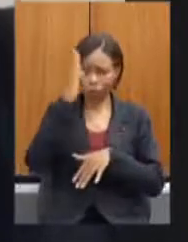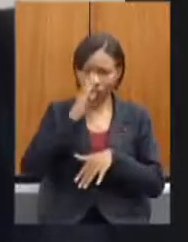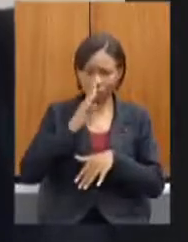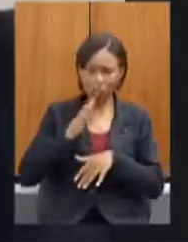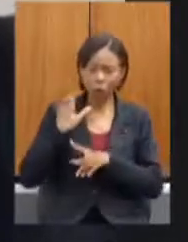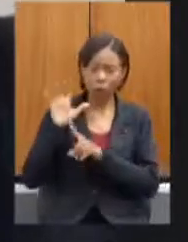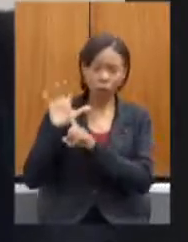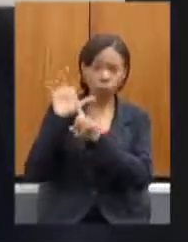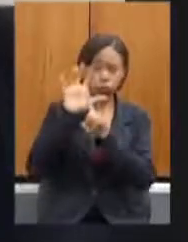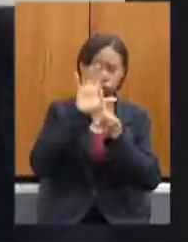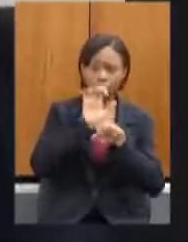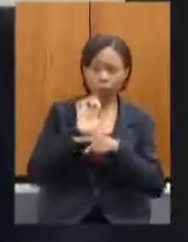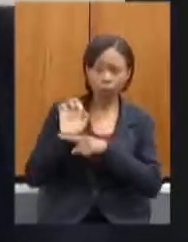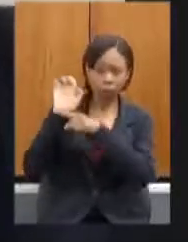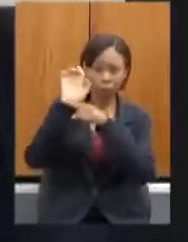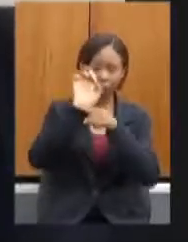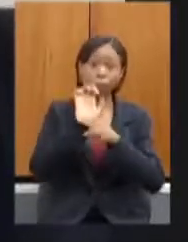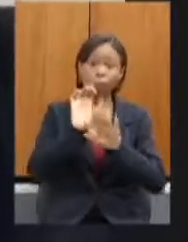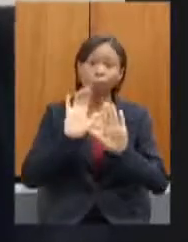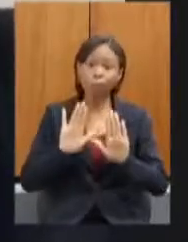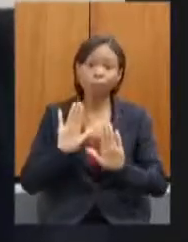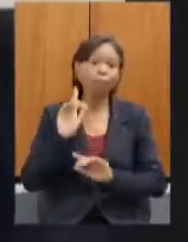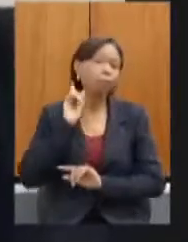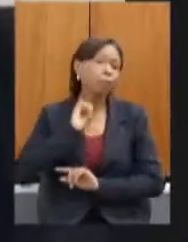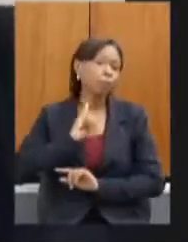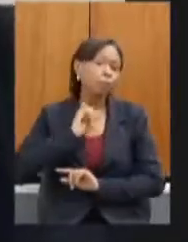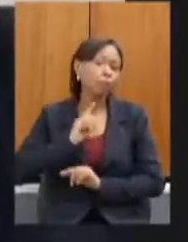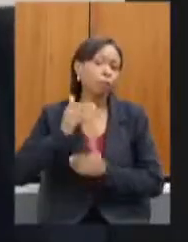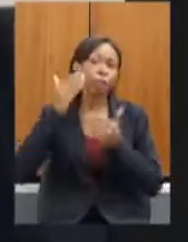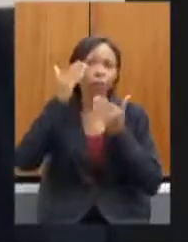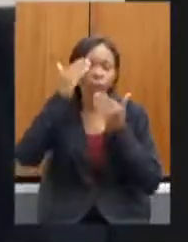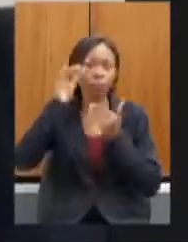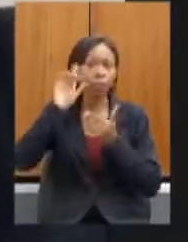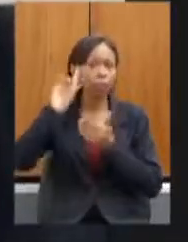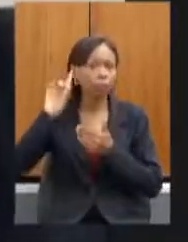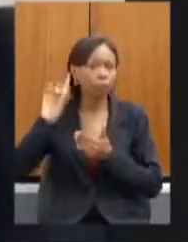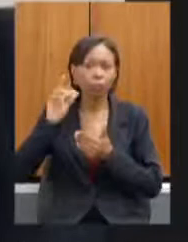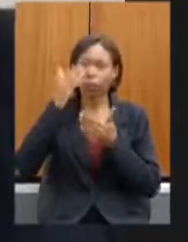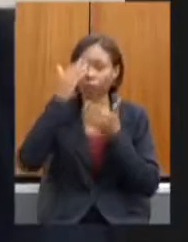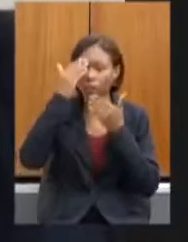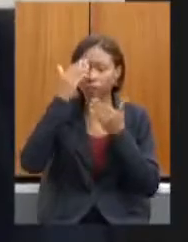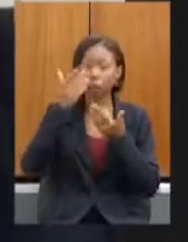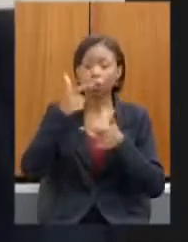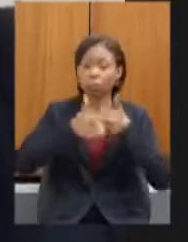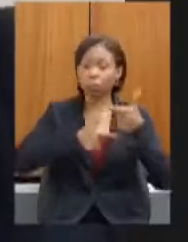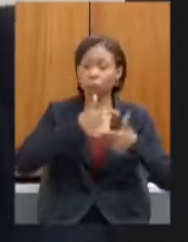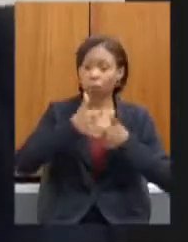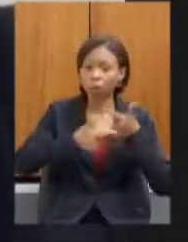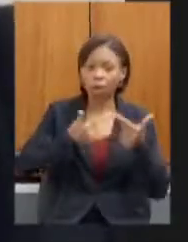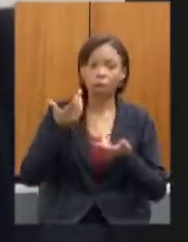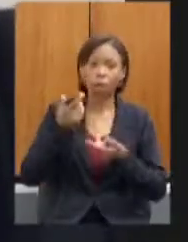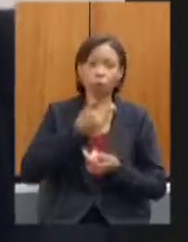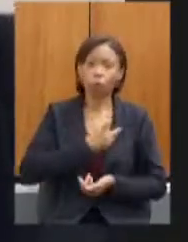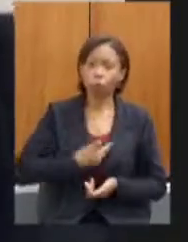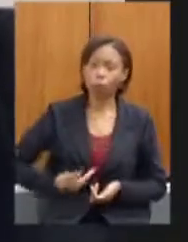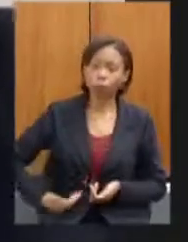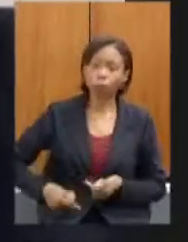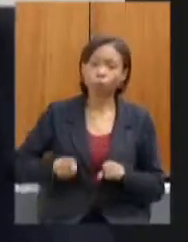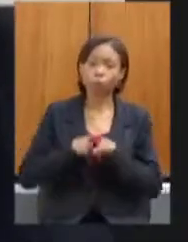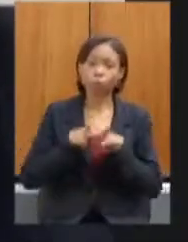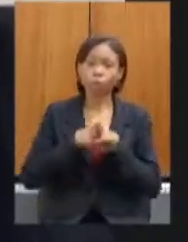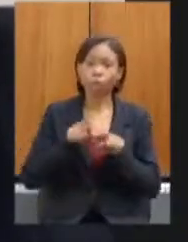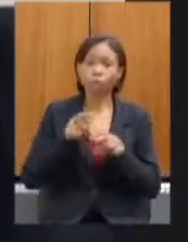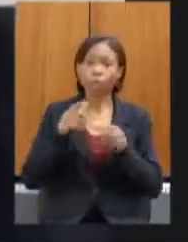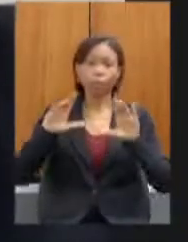graças a Deus graças ao trabalho do Estado ao trabalho dos prefeitos dos Municípios da Assembleia de Minas e